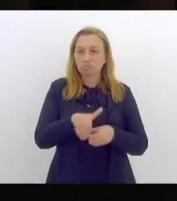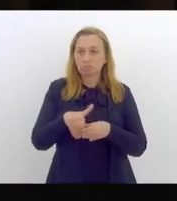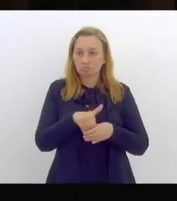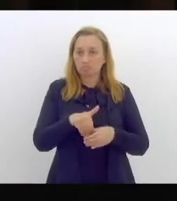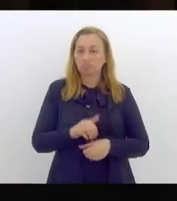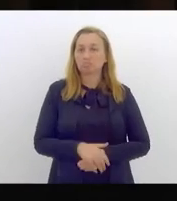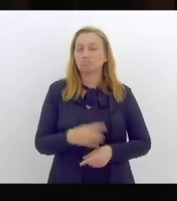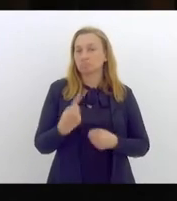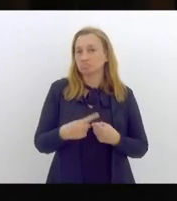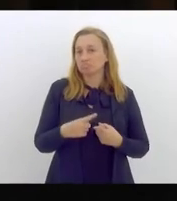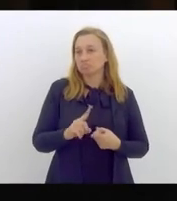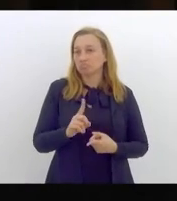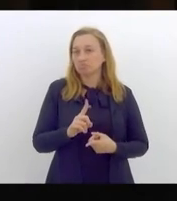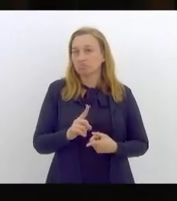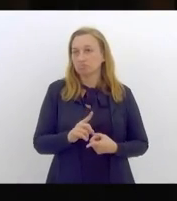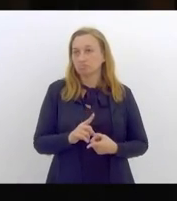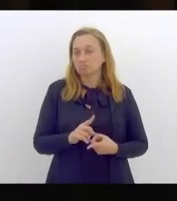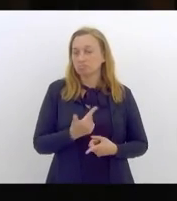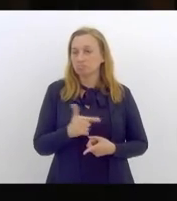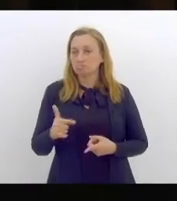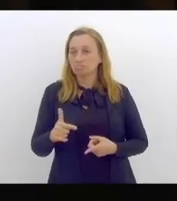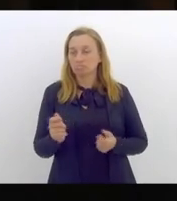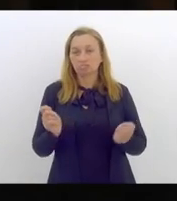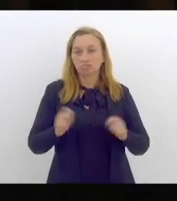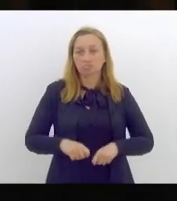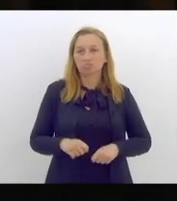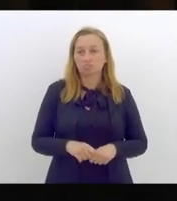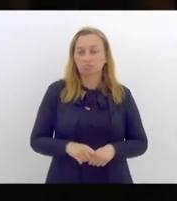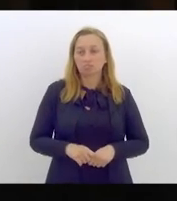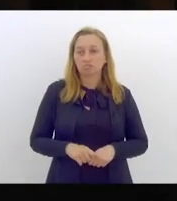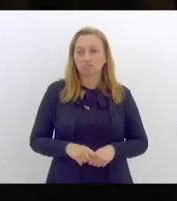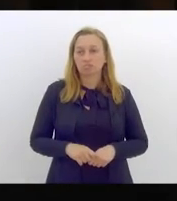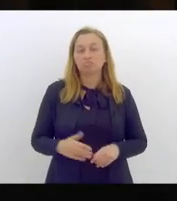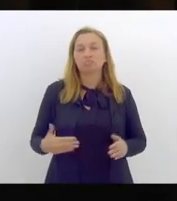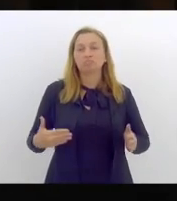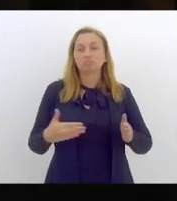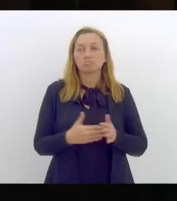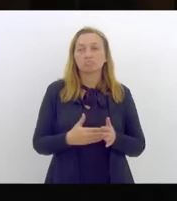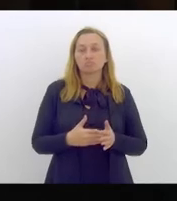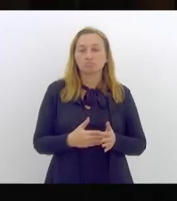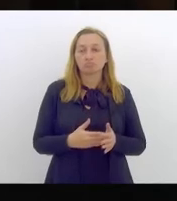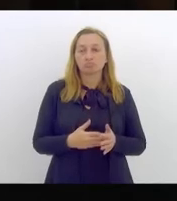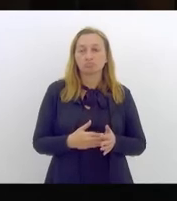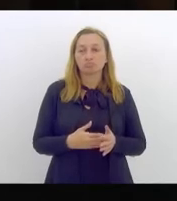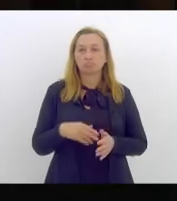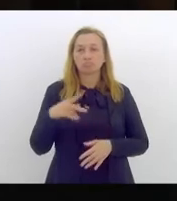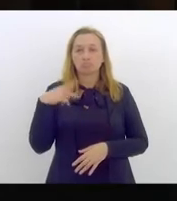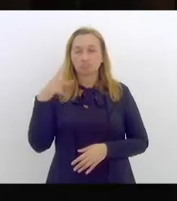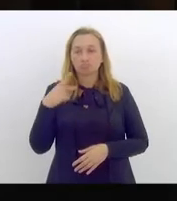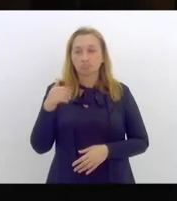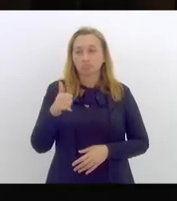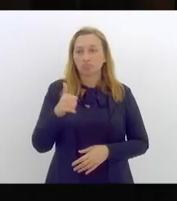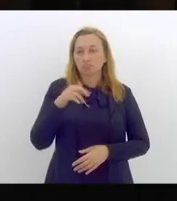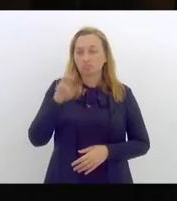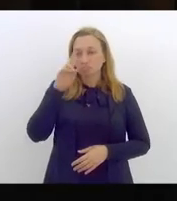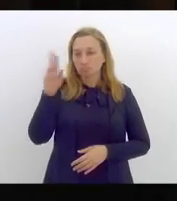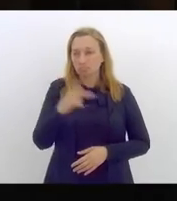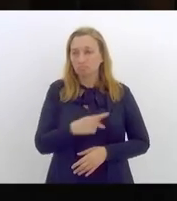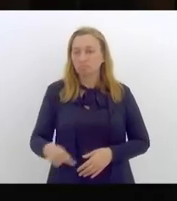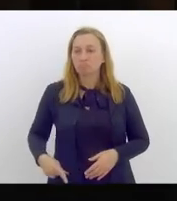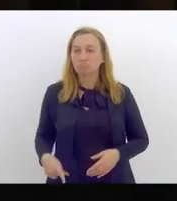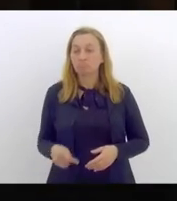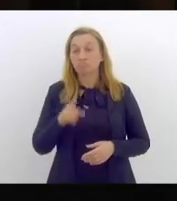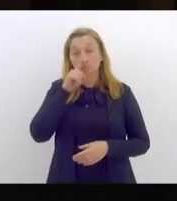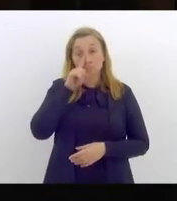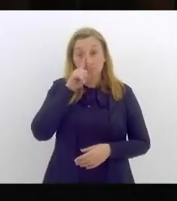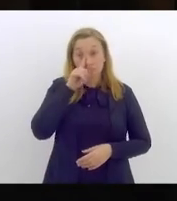urnas, porque senão não teremos possibilidade e até esse parlamento, senhora presidenta, se encontra em risco. Afinal de